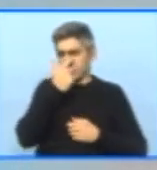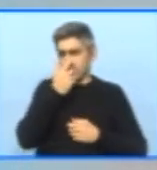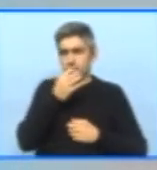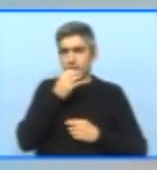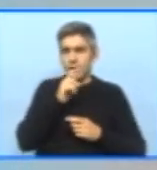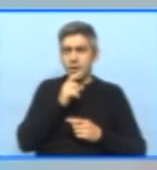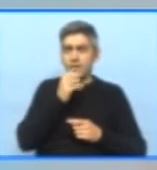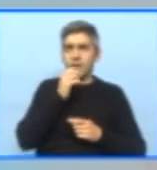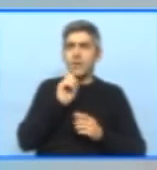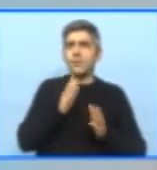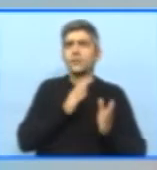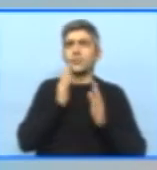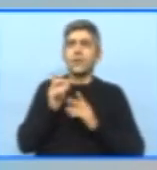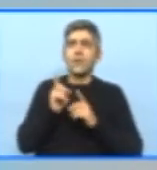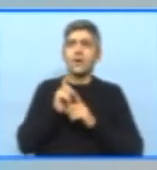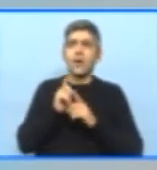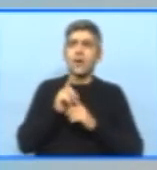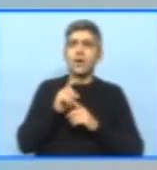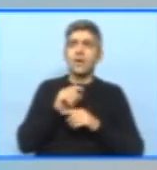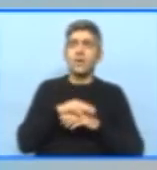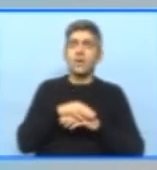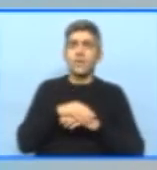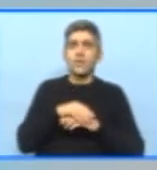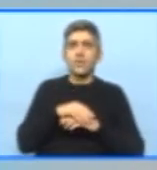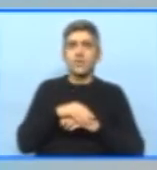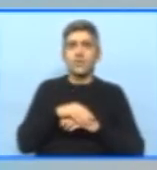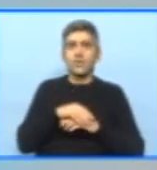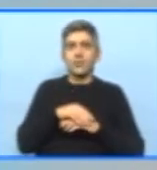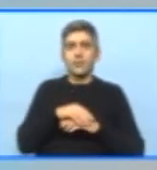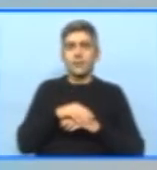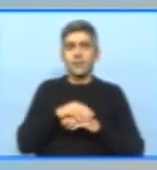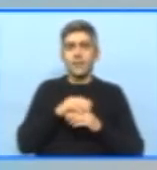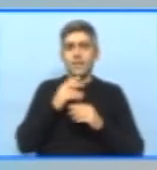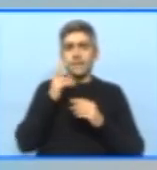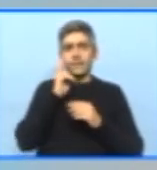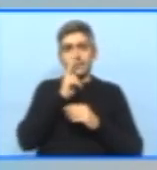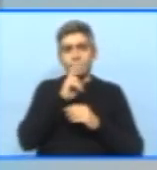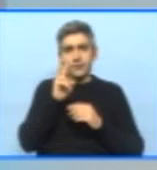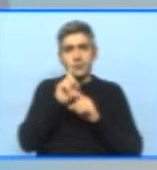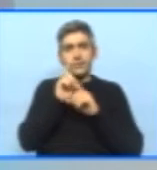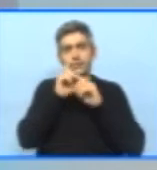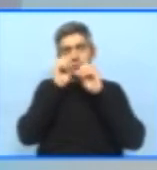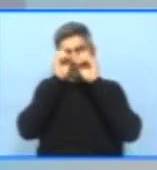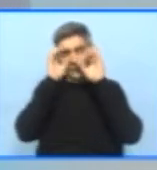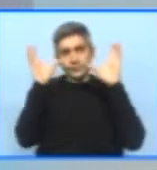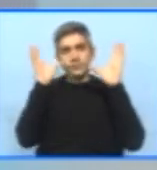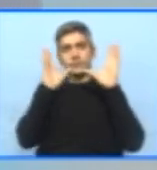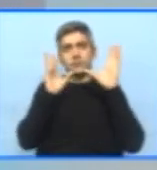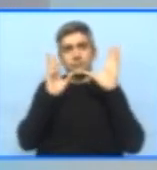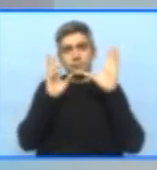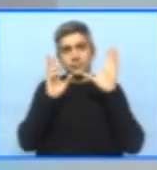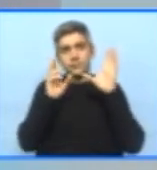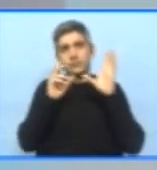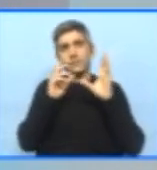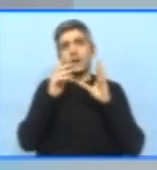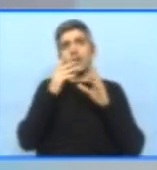mas é para nos falar de que a partir dele, não é? Como há um processo de visão, porque há muitos que no decorrer do texto parece